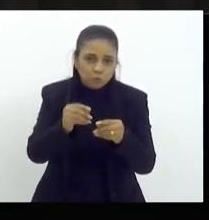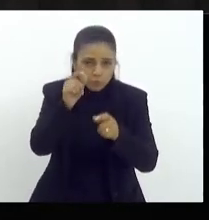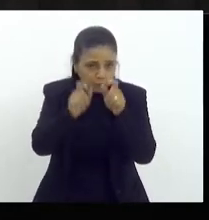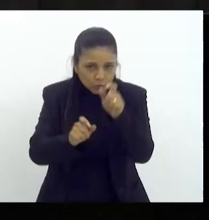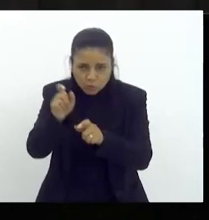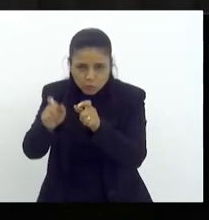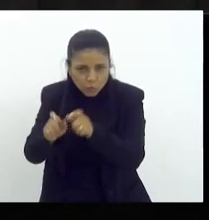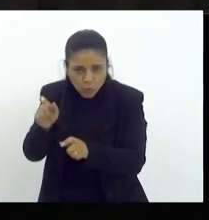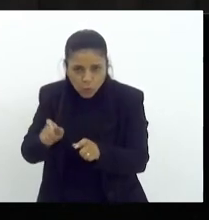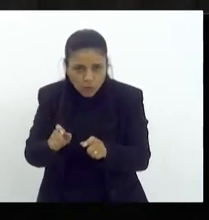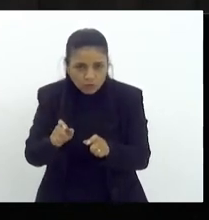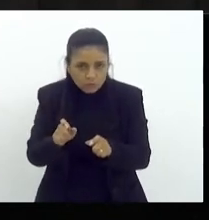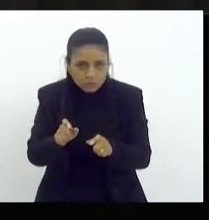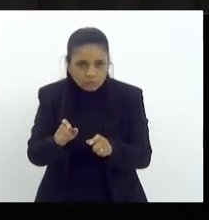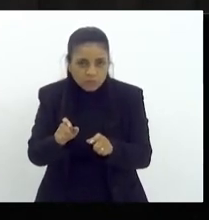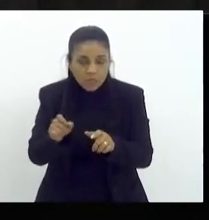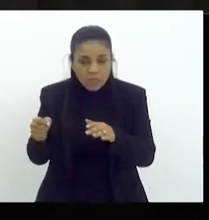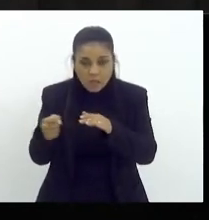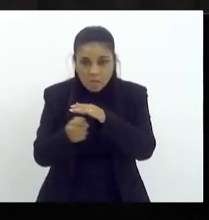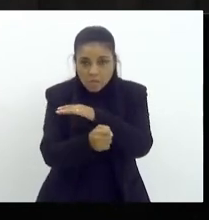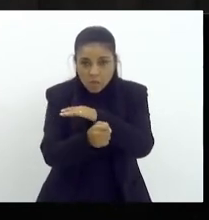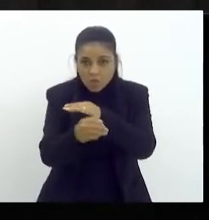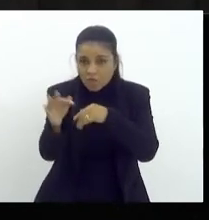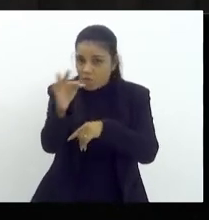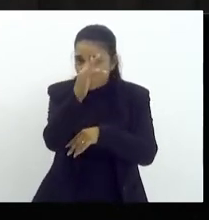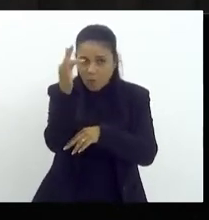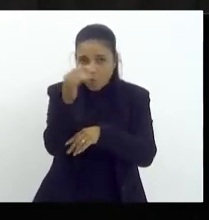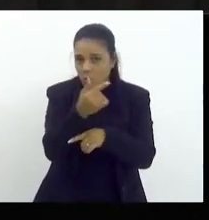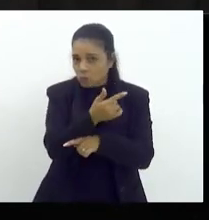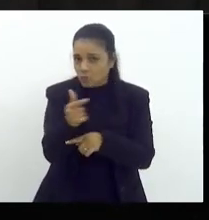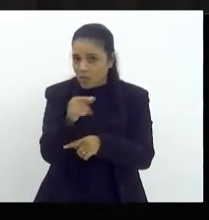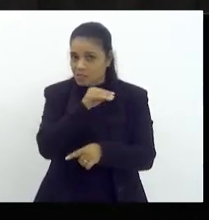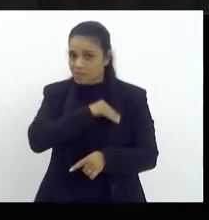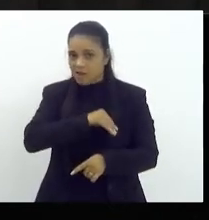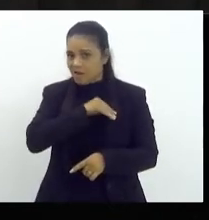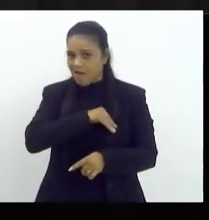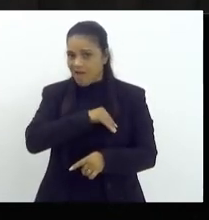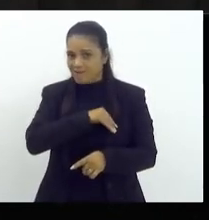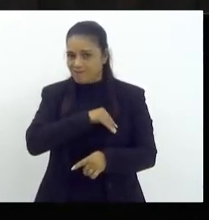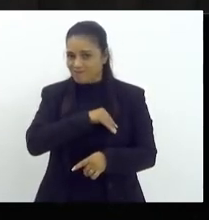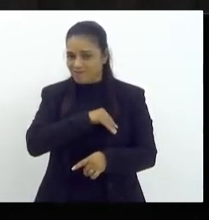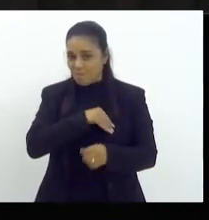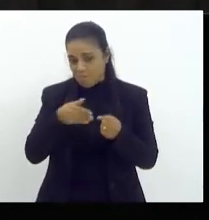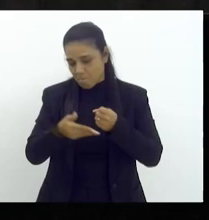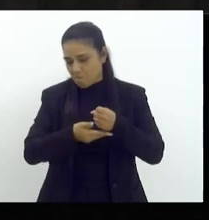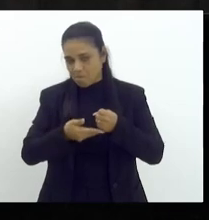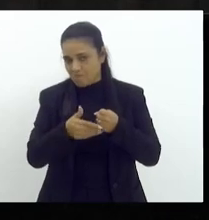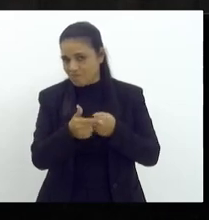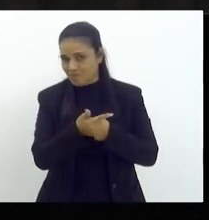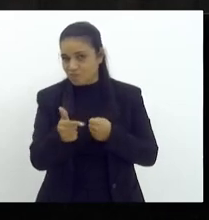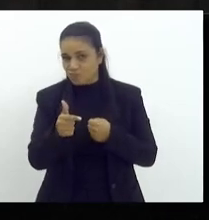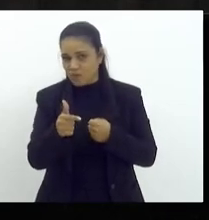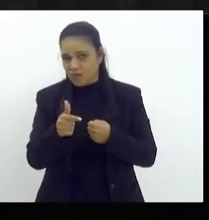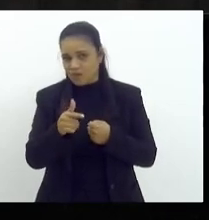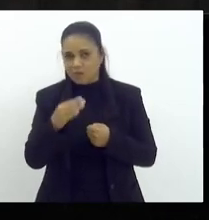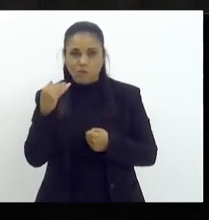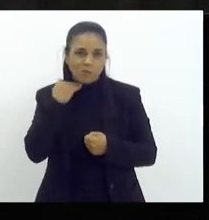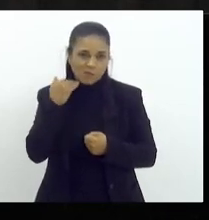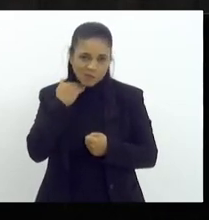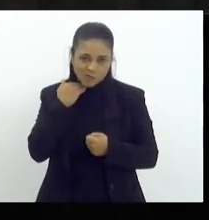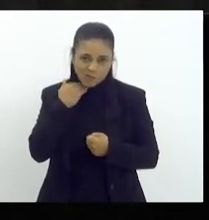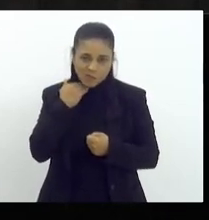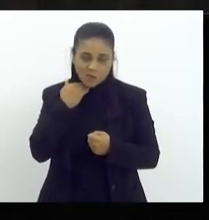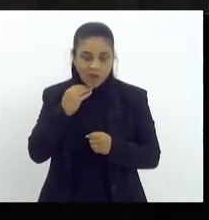pessoas aqui que estão com emprego formal hoje que estão com sala se quer com salário mínimo na conta podendo